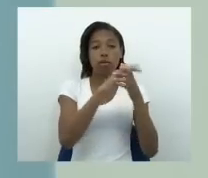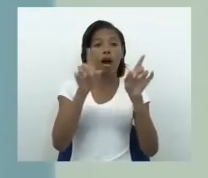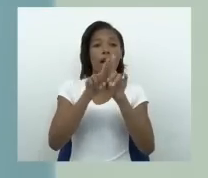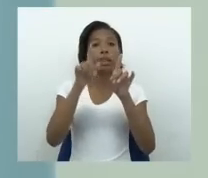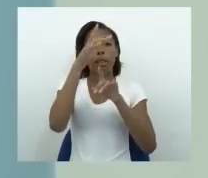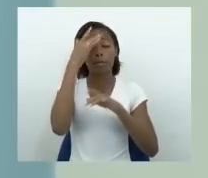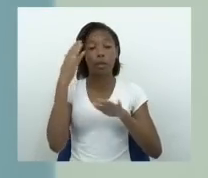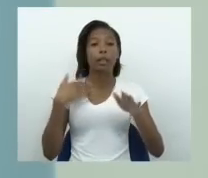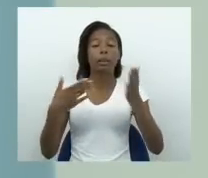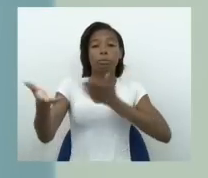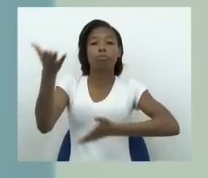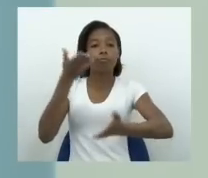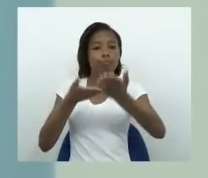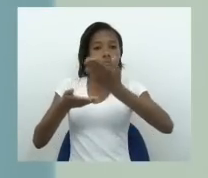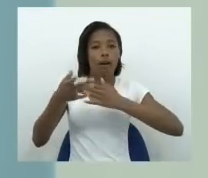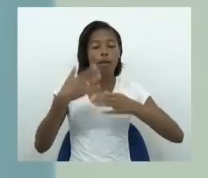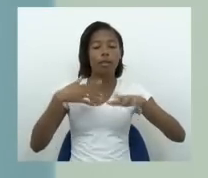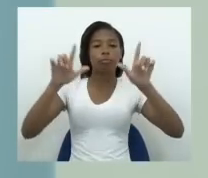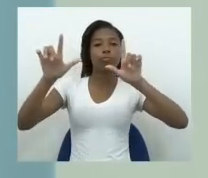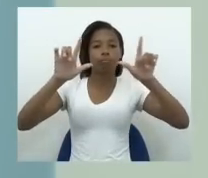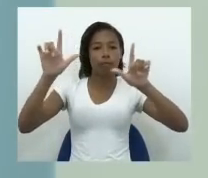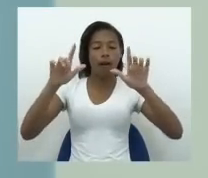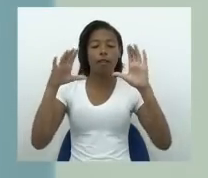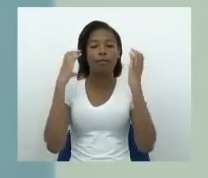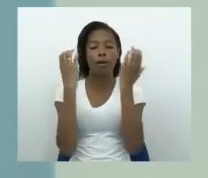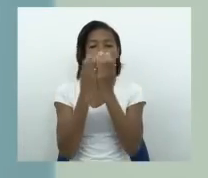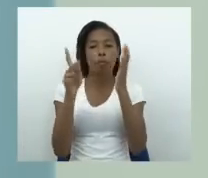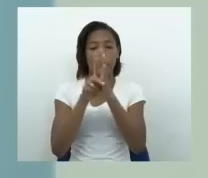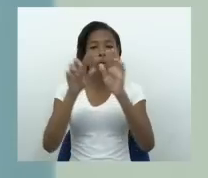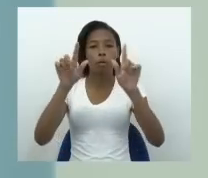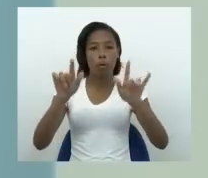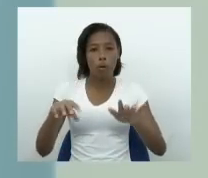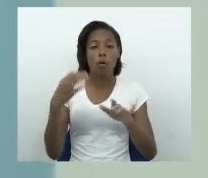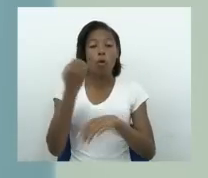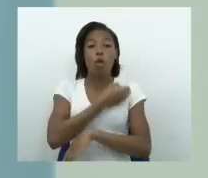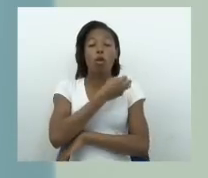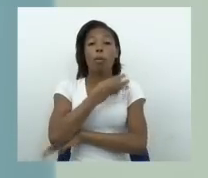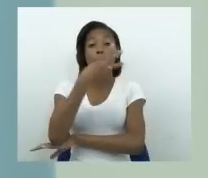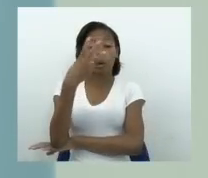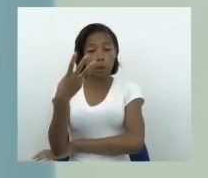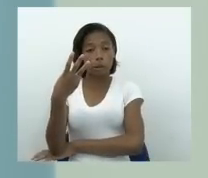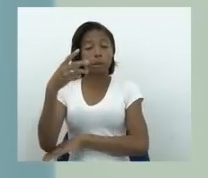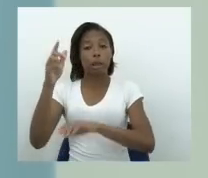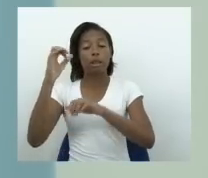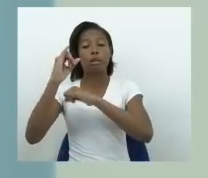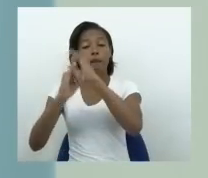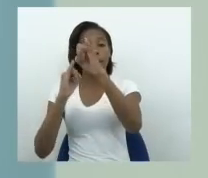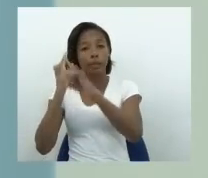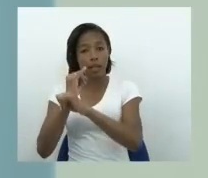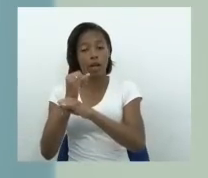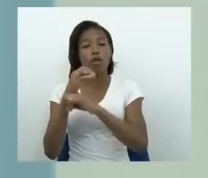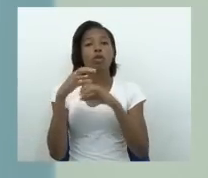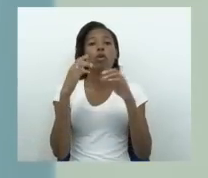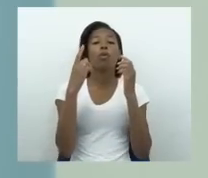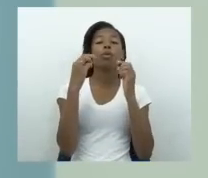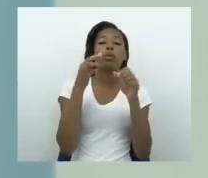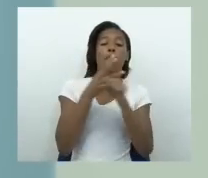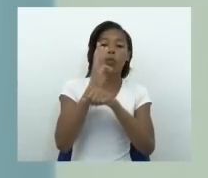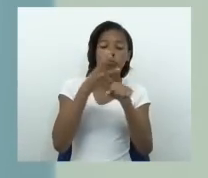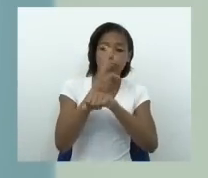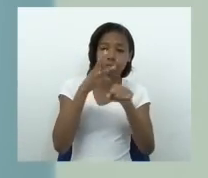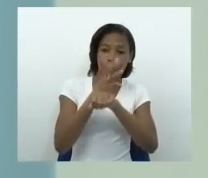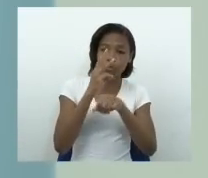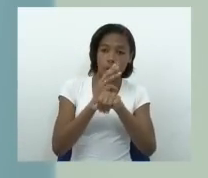que retransmitem este debate, que são a TV Guarulhos, canal 3 da NET, o site Guarulhos Web e o site